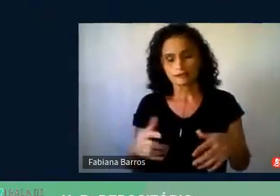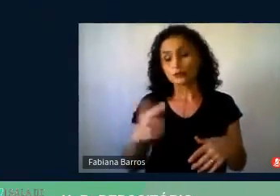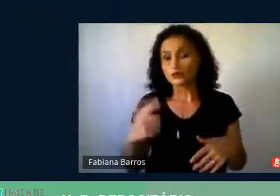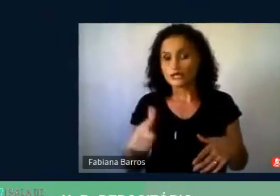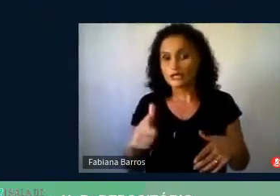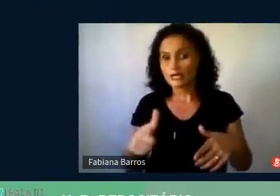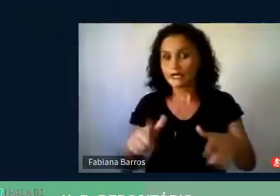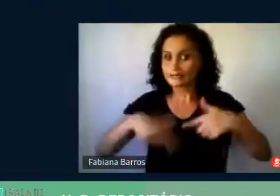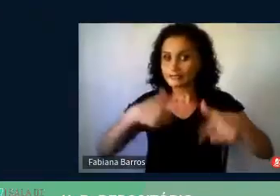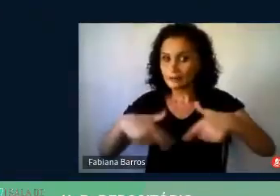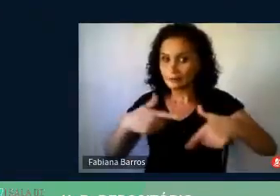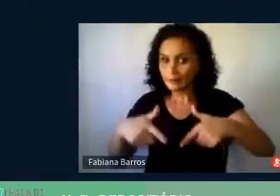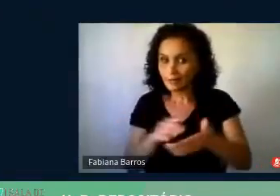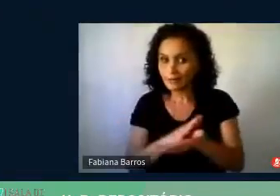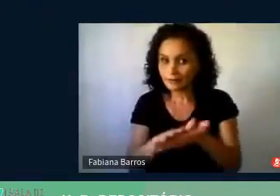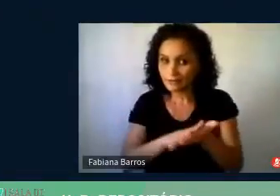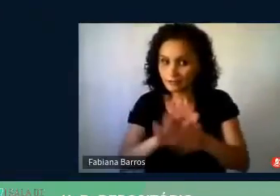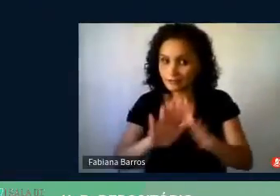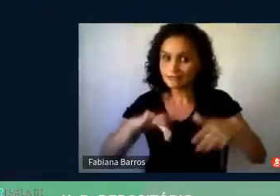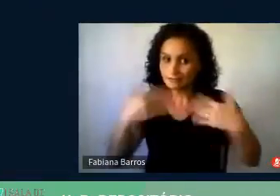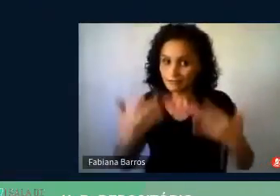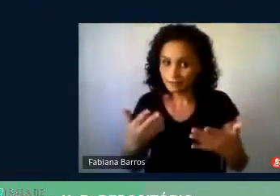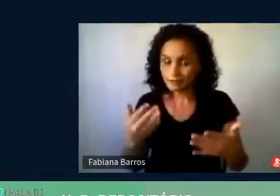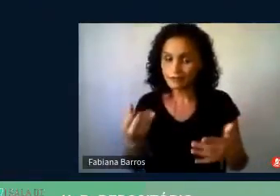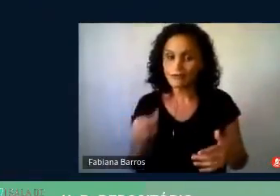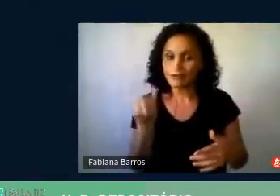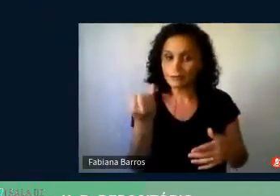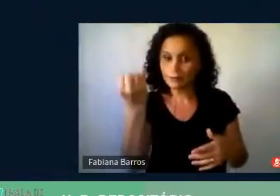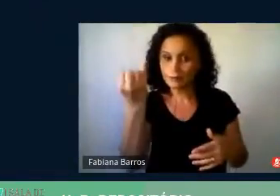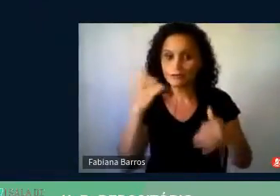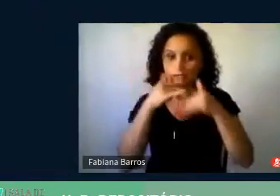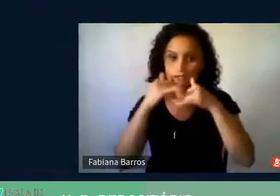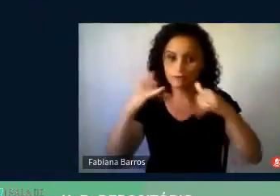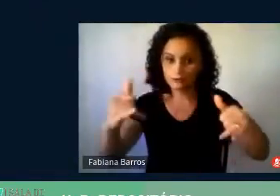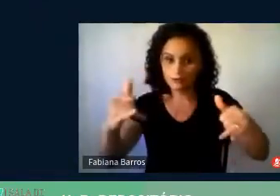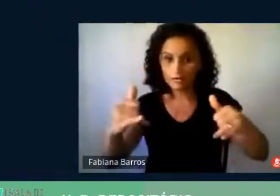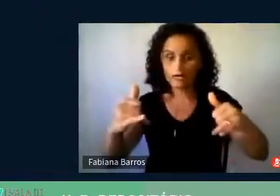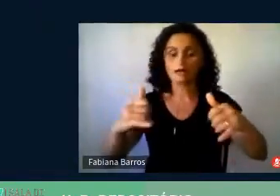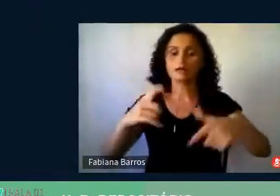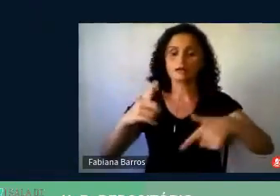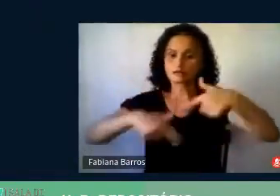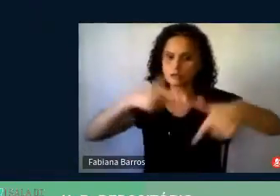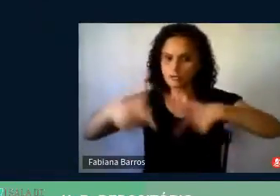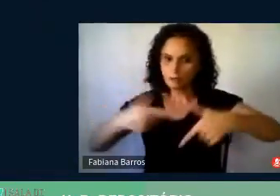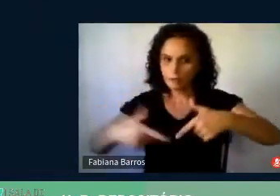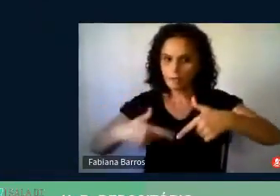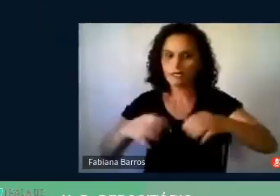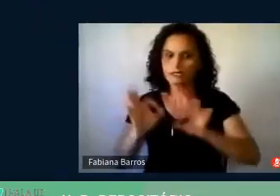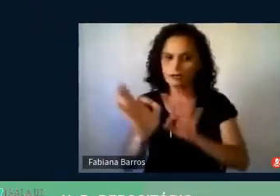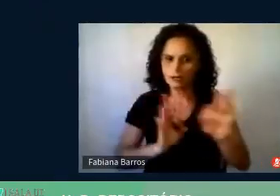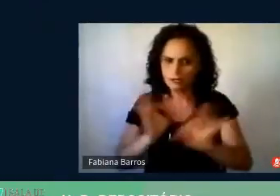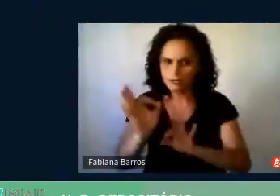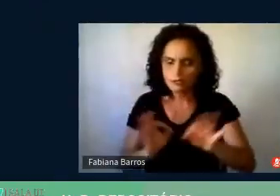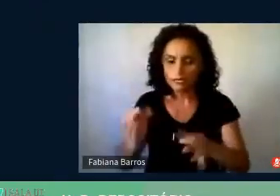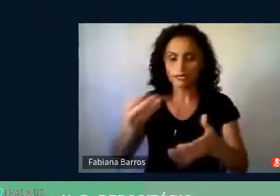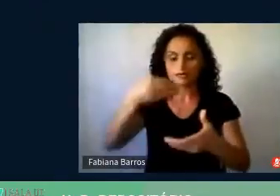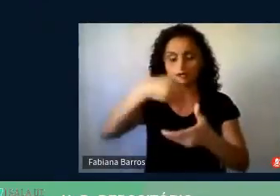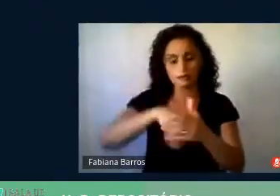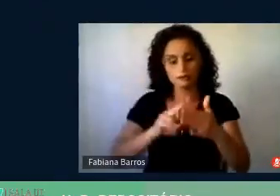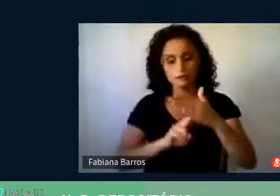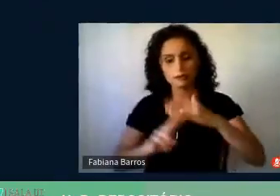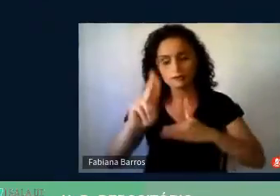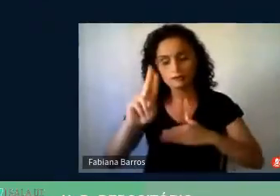convido a todos os pesquisadores que subam os seus projetos, que subam suas pesquisas e os produtos para que a gente possa contar ao final dessa